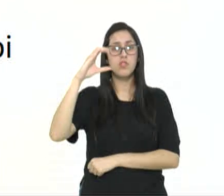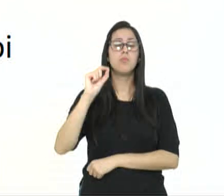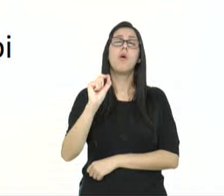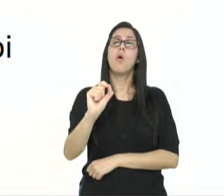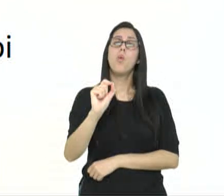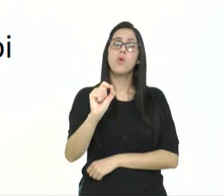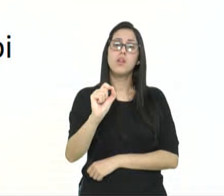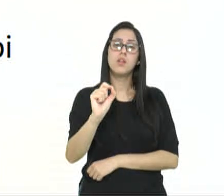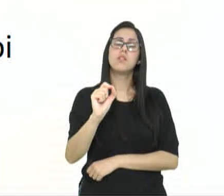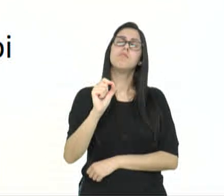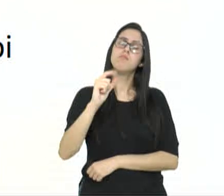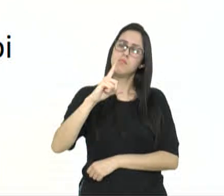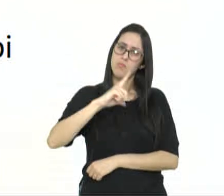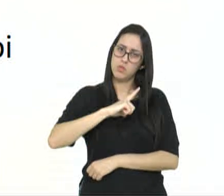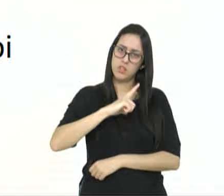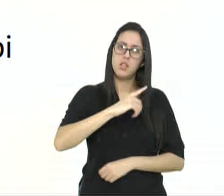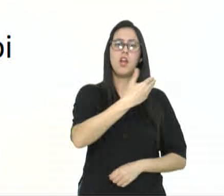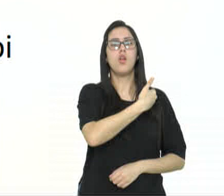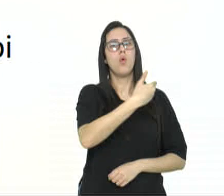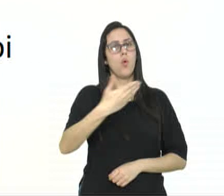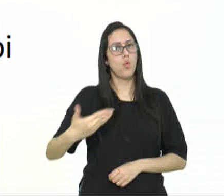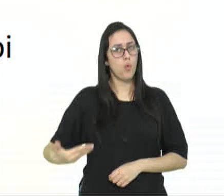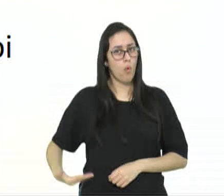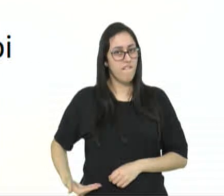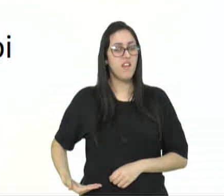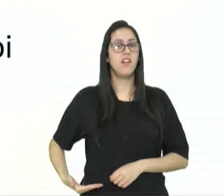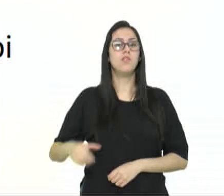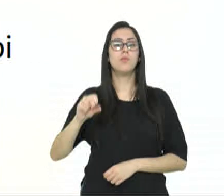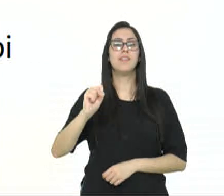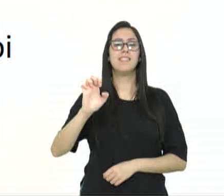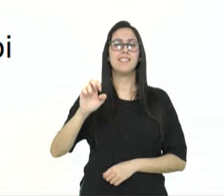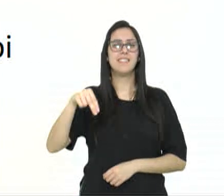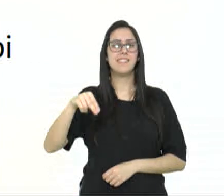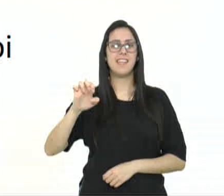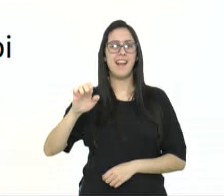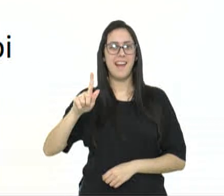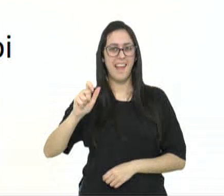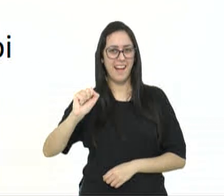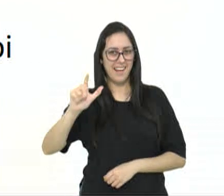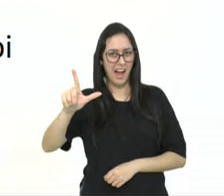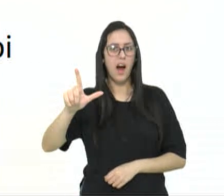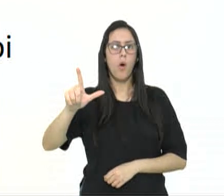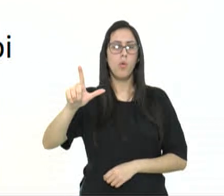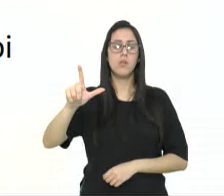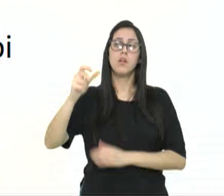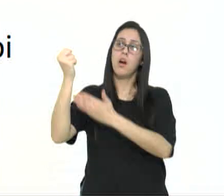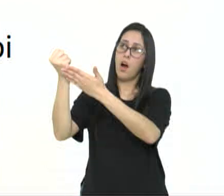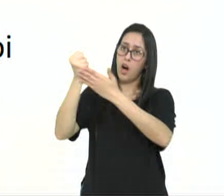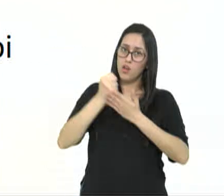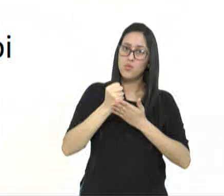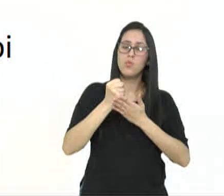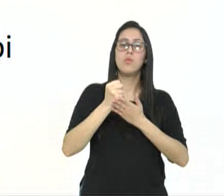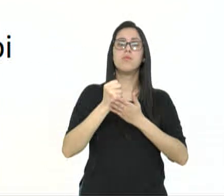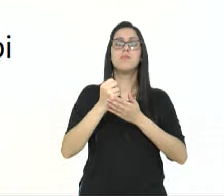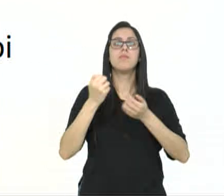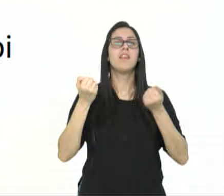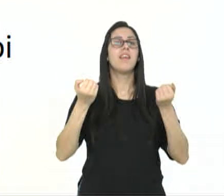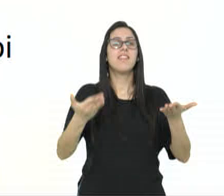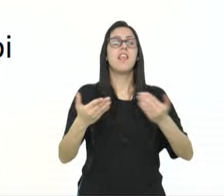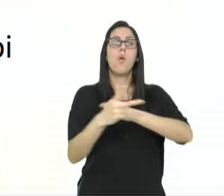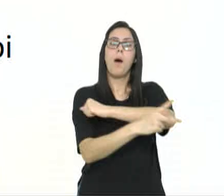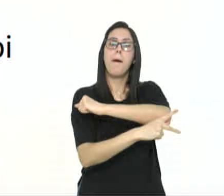ter, com o auxílio do governo de Senegal, a primeira praça pública a homenagear a